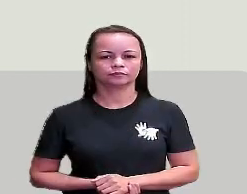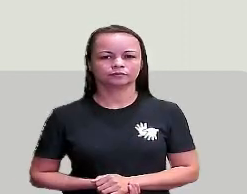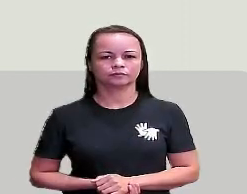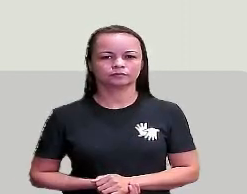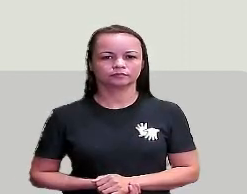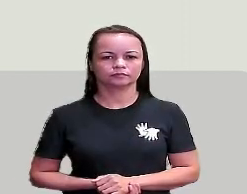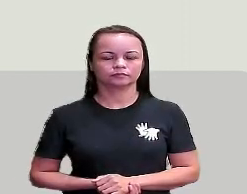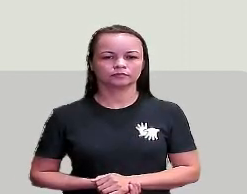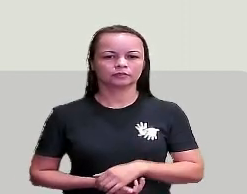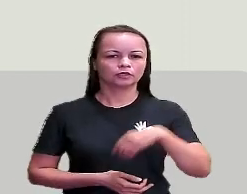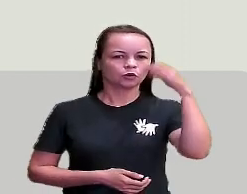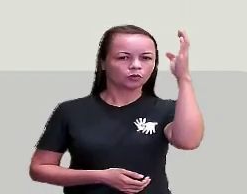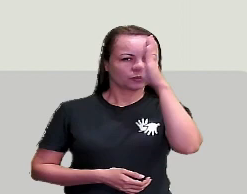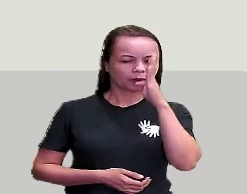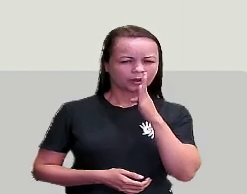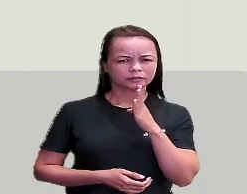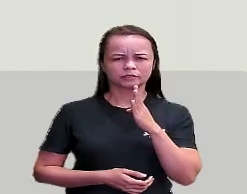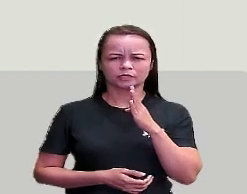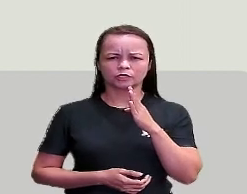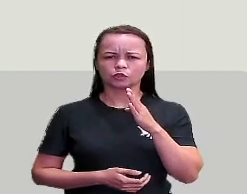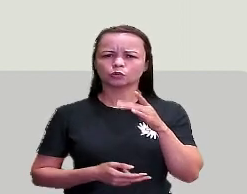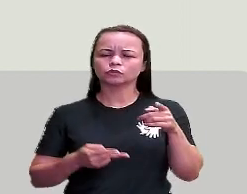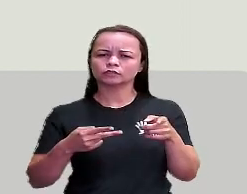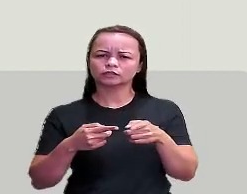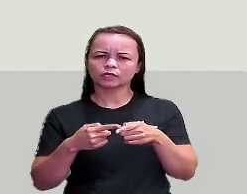O Brasil, segundo a Unesco, é o